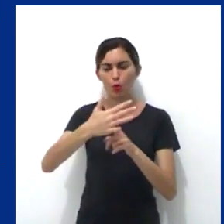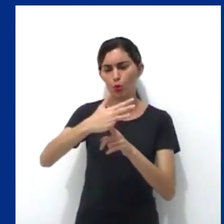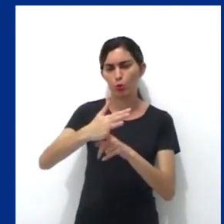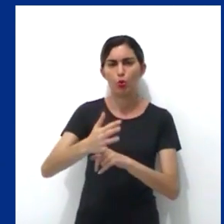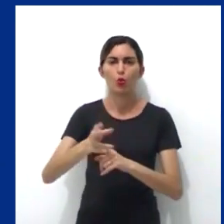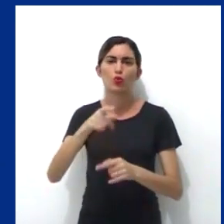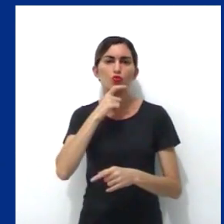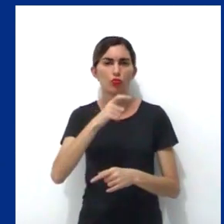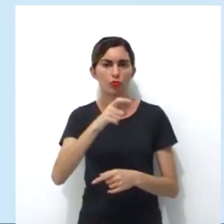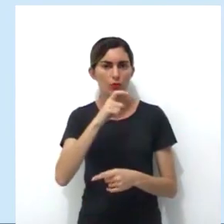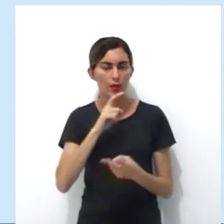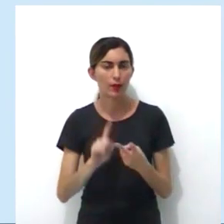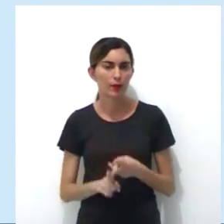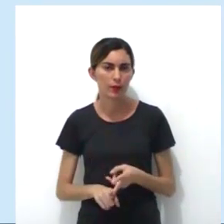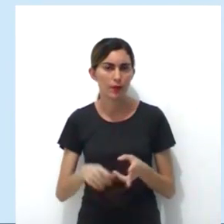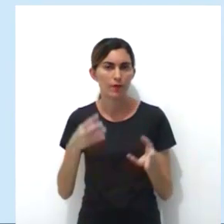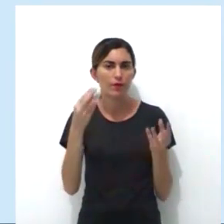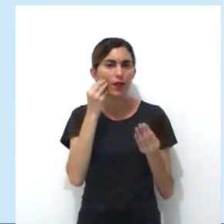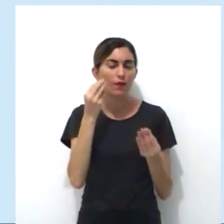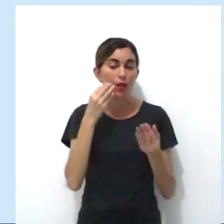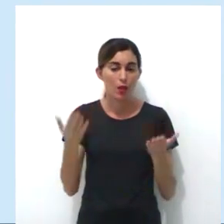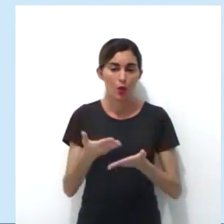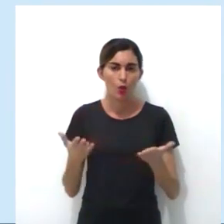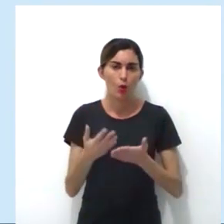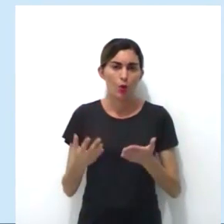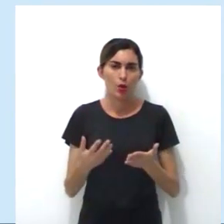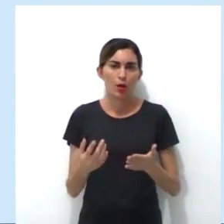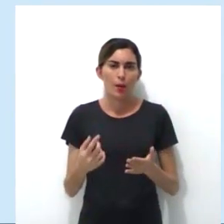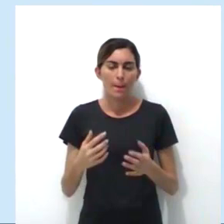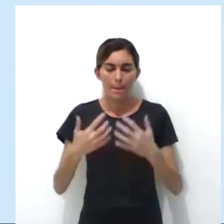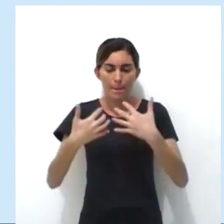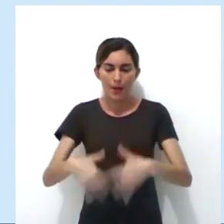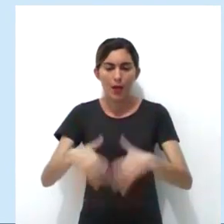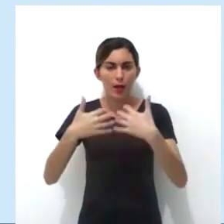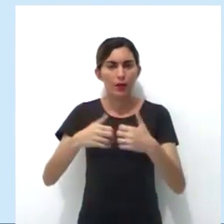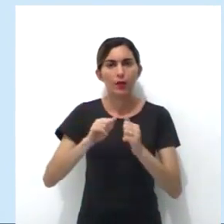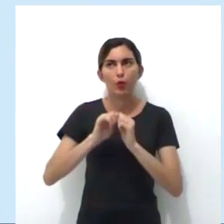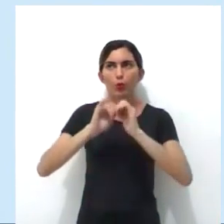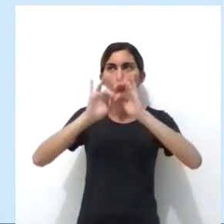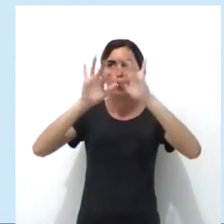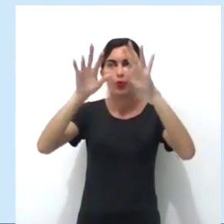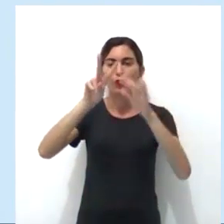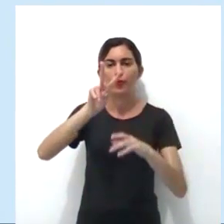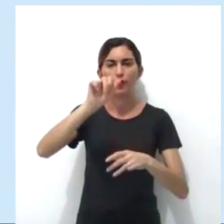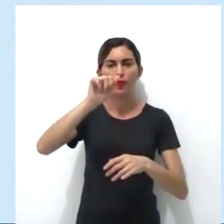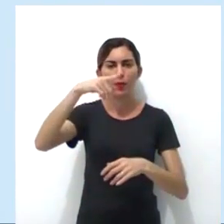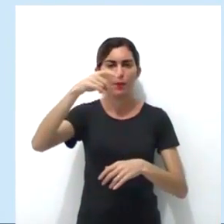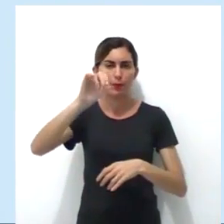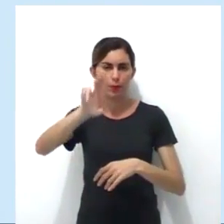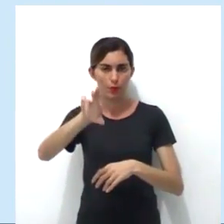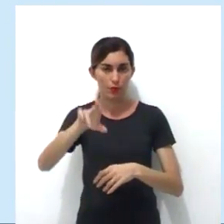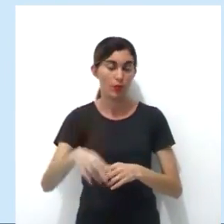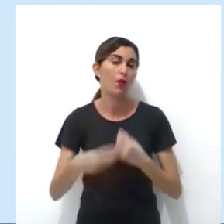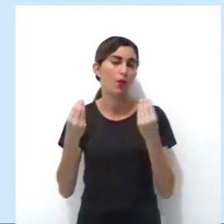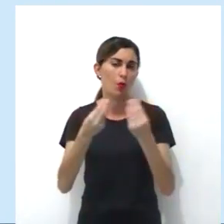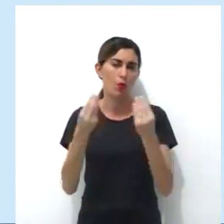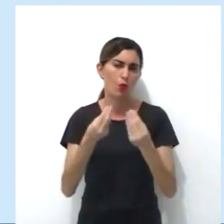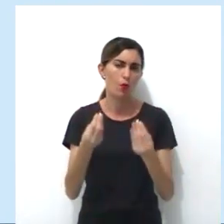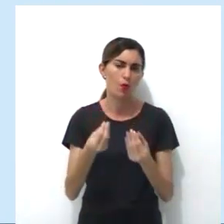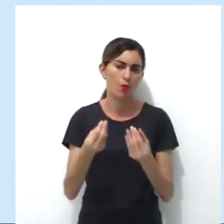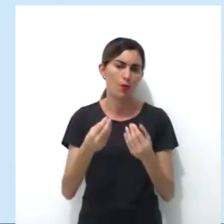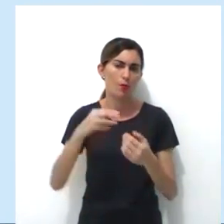com válvulas e pistões. Alguns exemplos de máquinas térmicas. A gente vai ver como é que funciona a